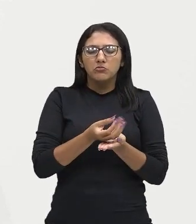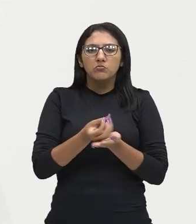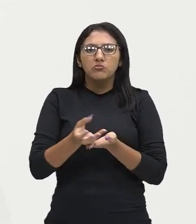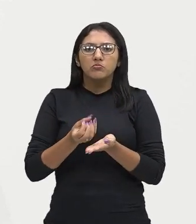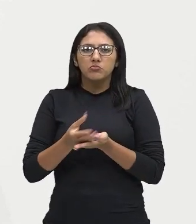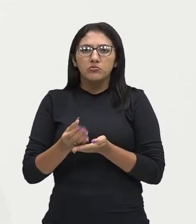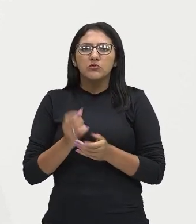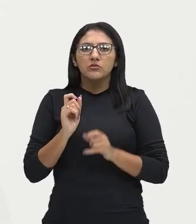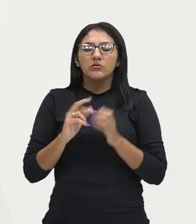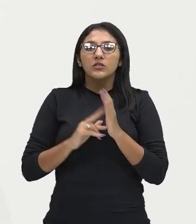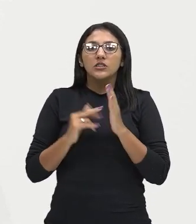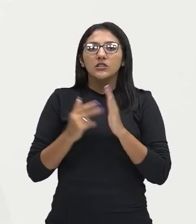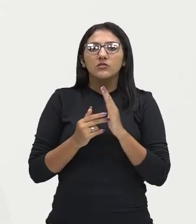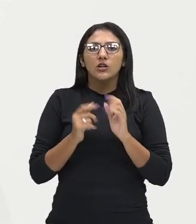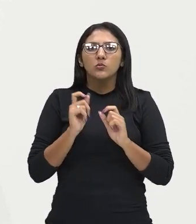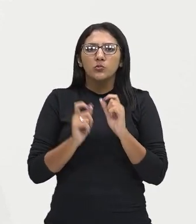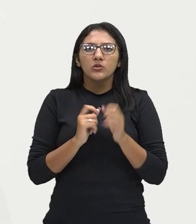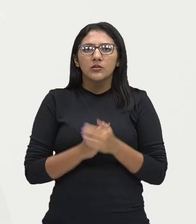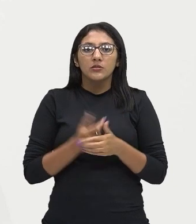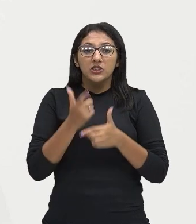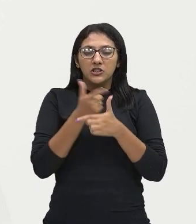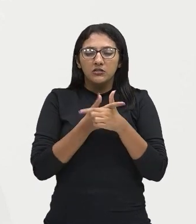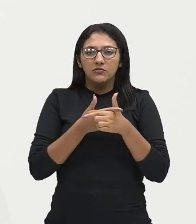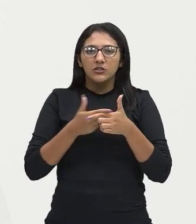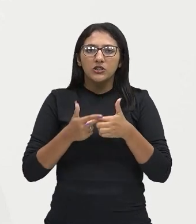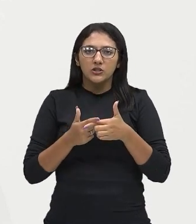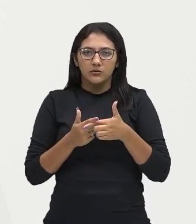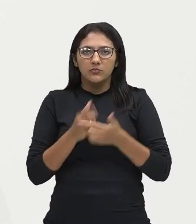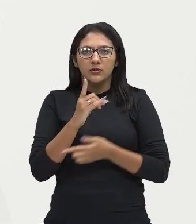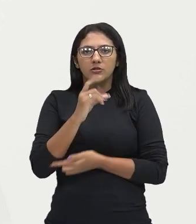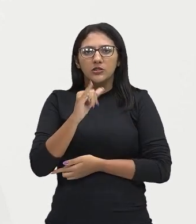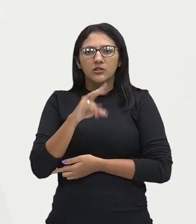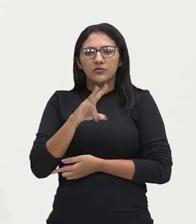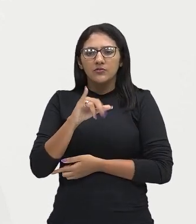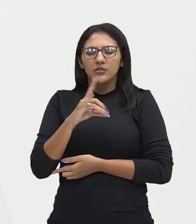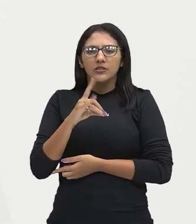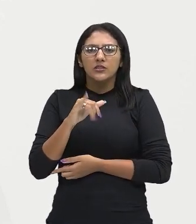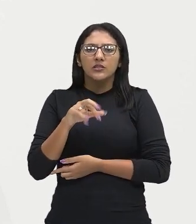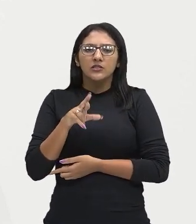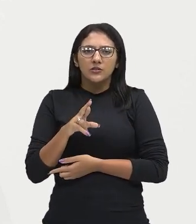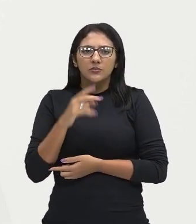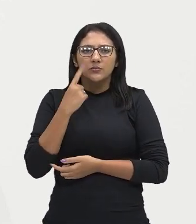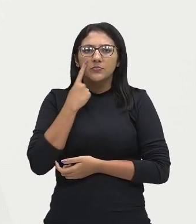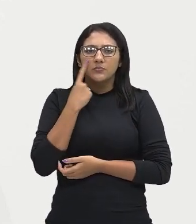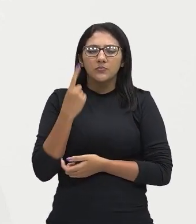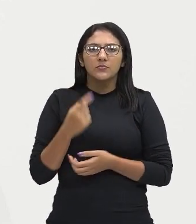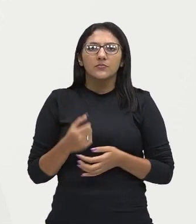ele quer dividir, tá legal? Dividir quanto? Quer dividir